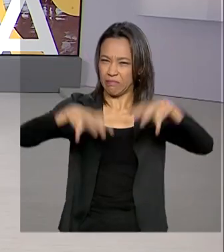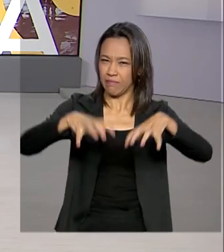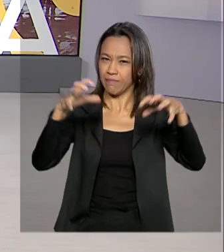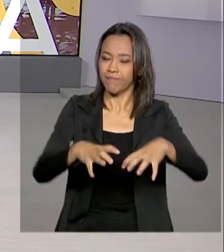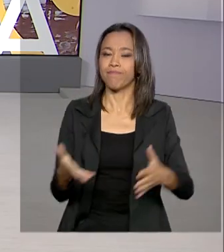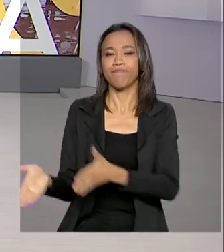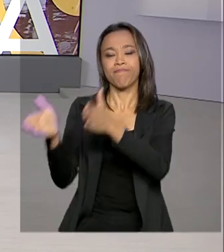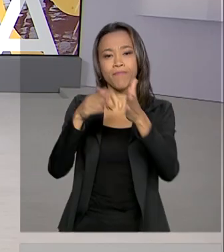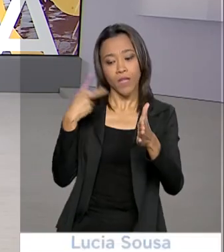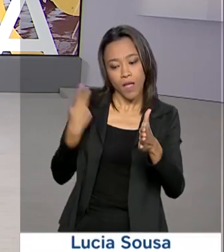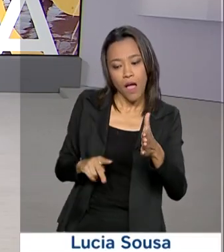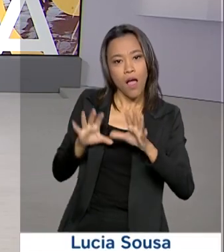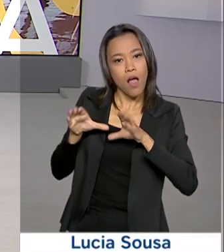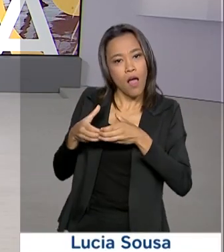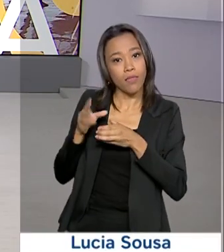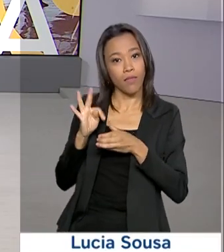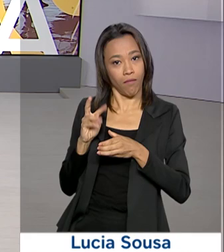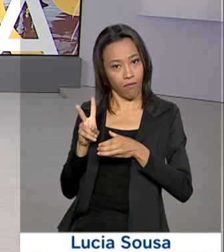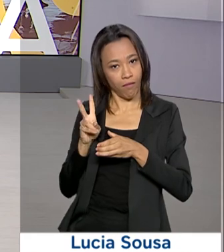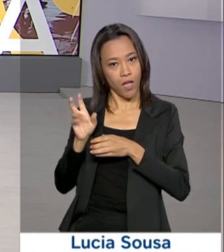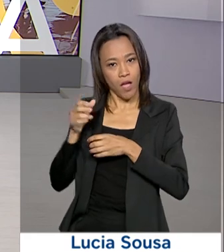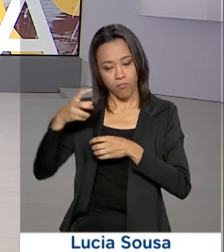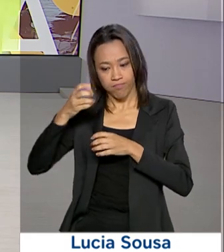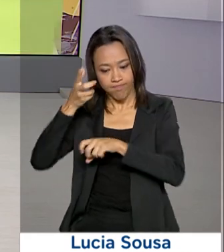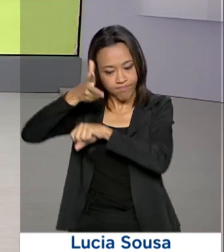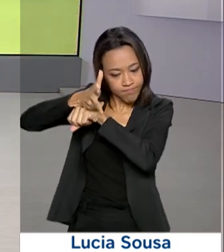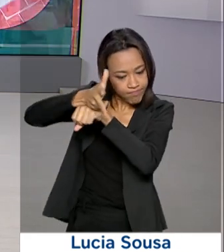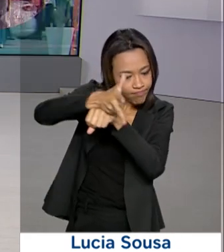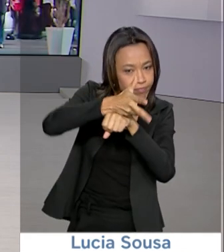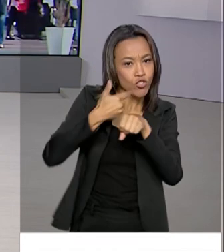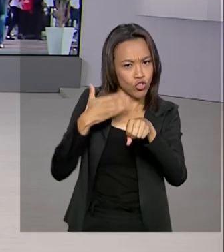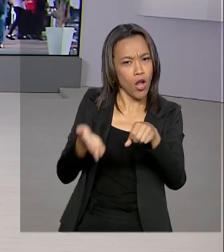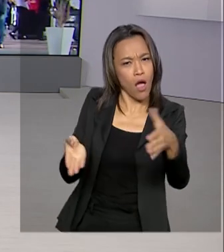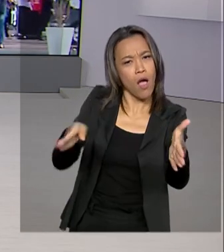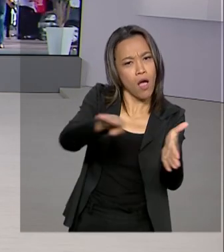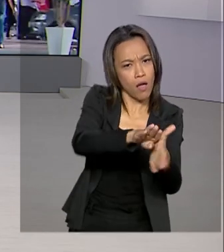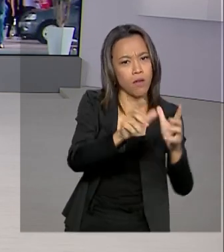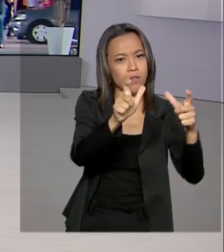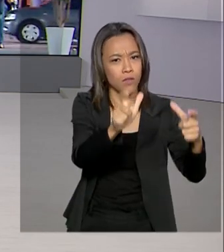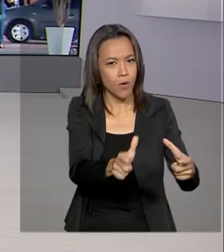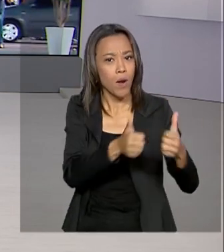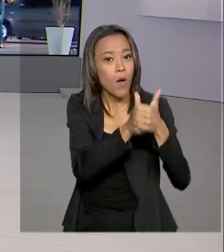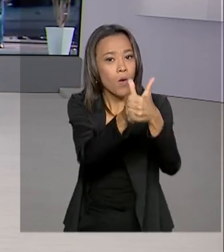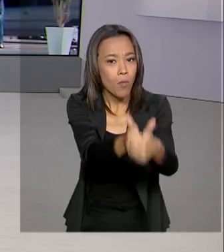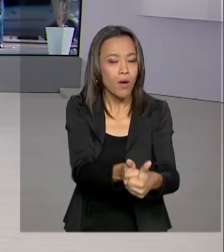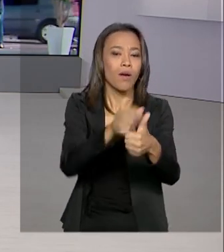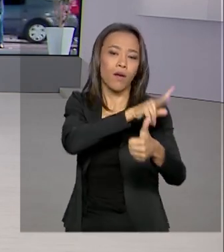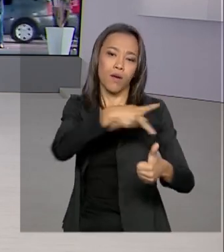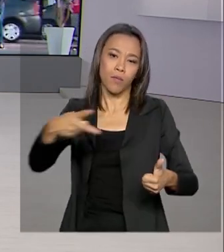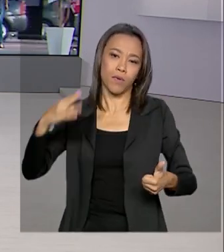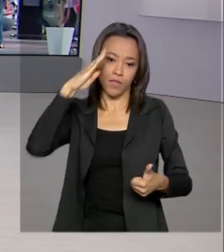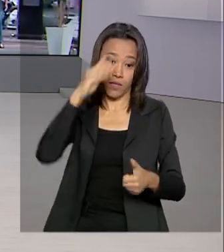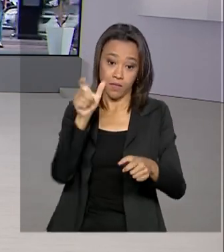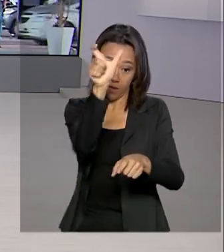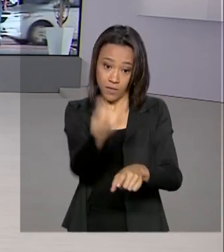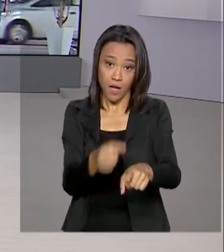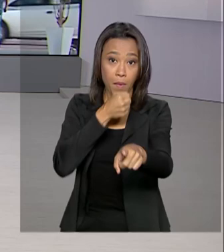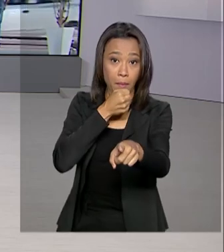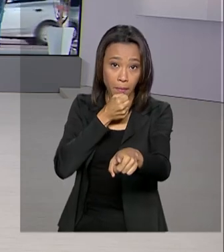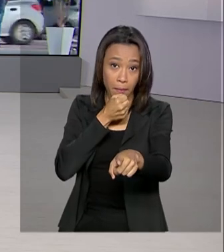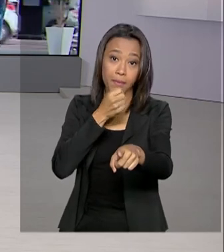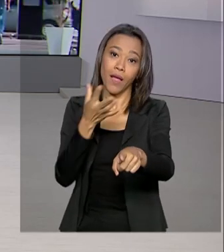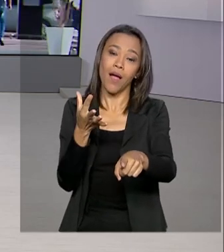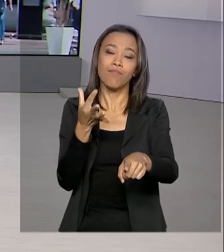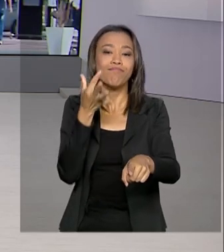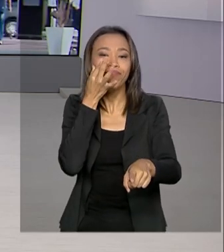A nossa equipe já chegou em Belo Horizonte para acompanhar essa visita do presidente. A repórter Luana Karen está no aeroporto de Confins e traz